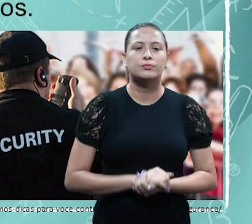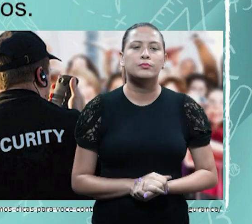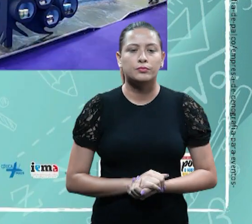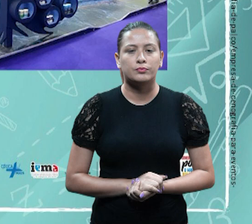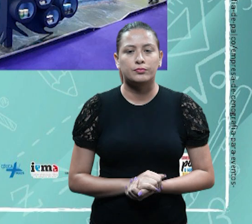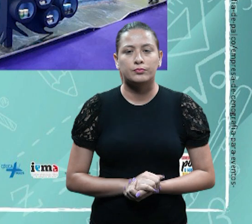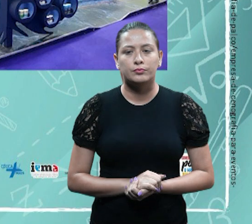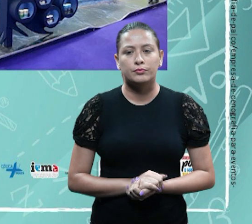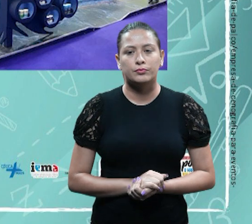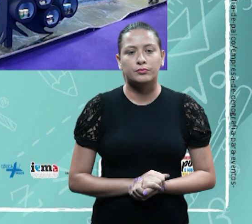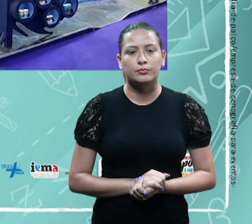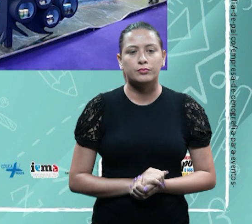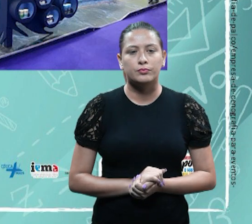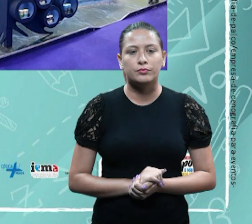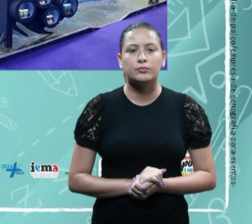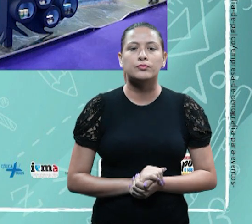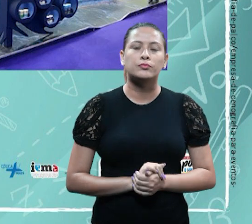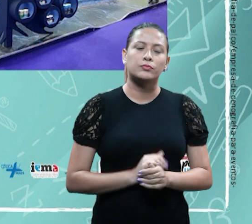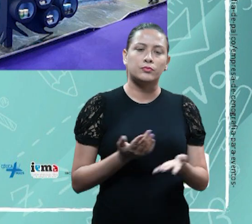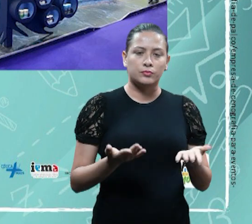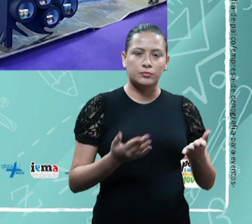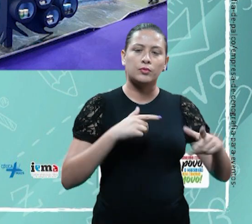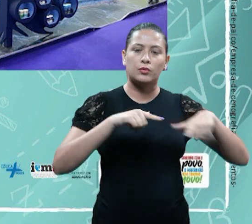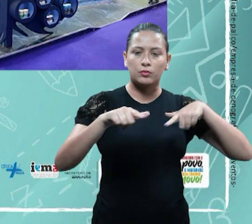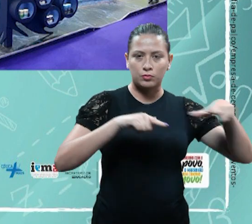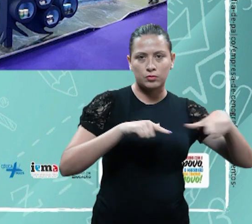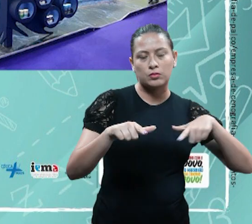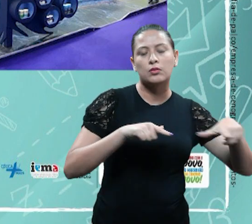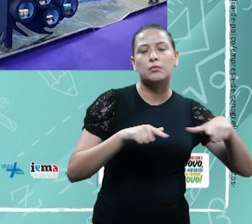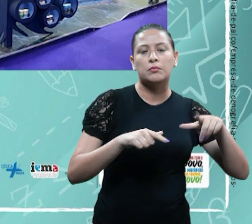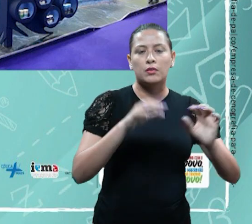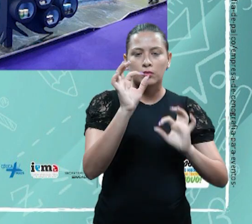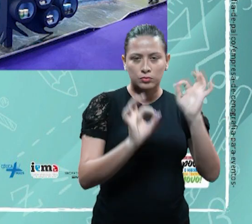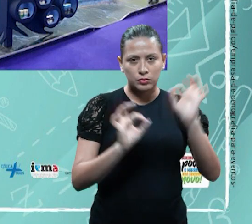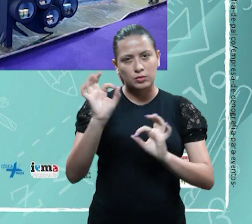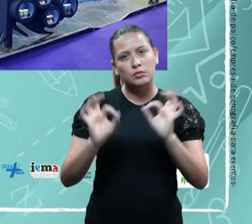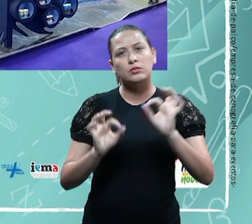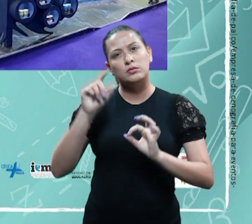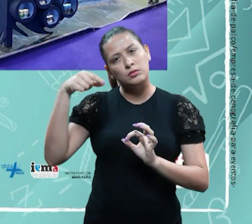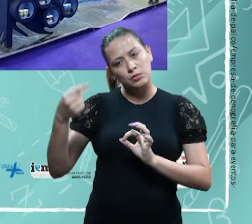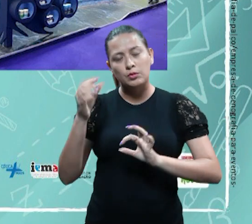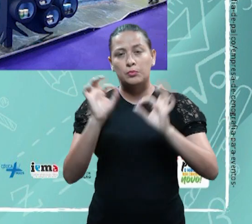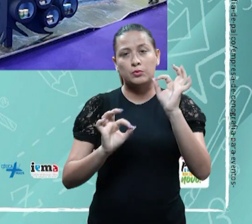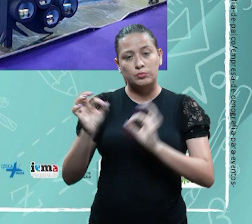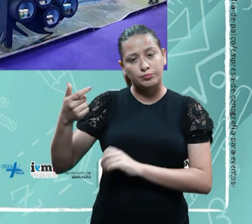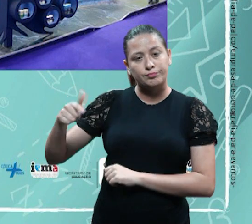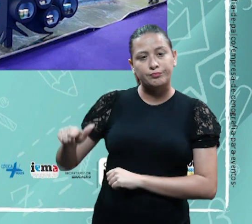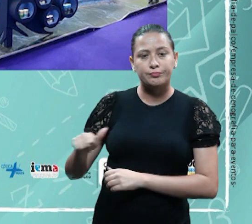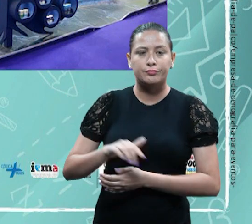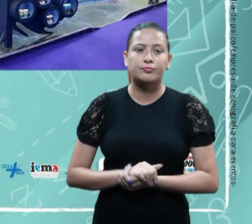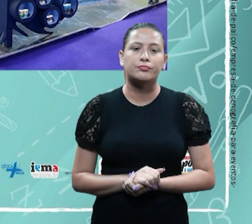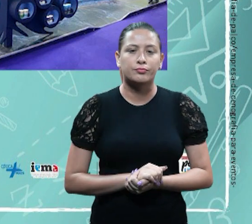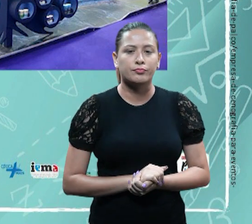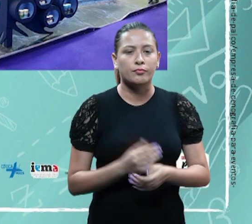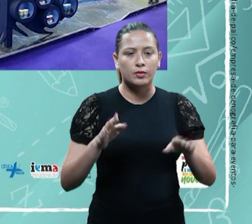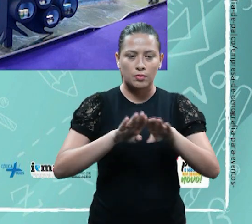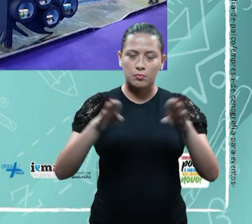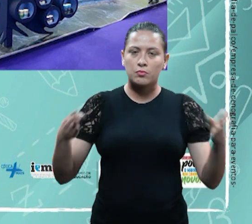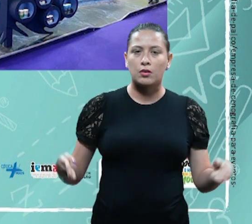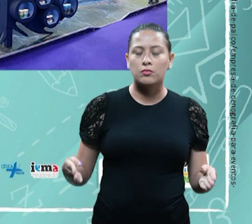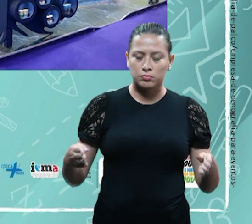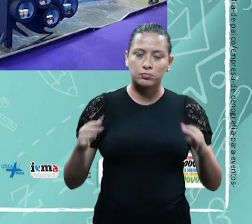gabaritados, né. O serviço de montagem e desmontagem, né, montagens e instalações, balcões de